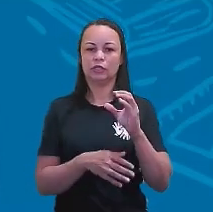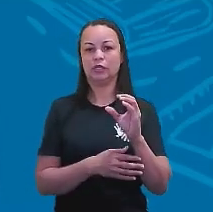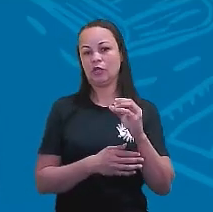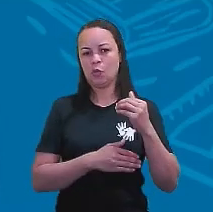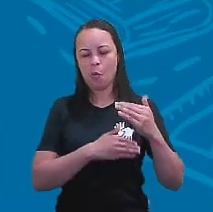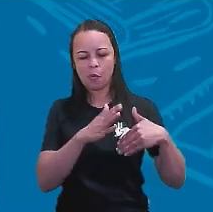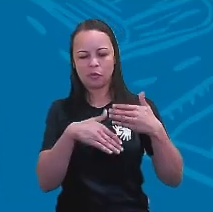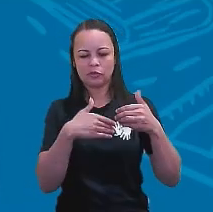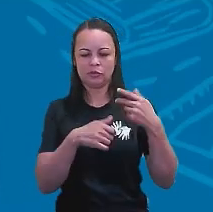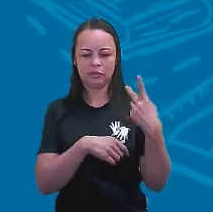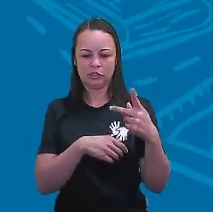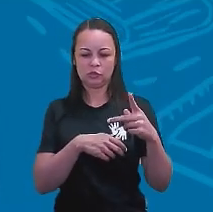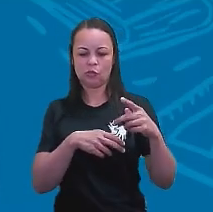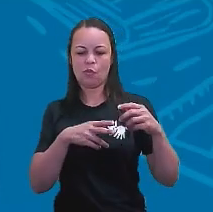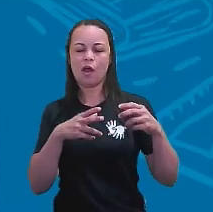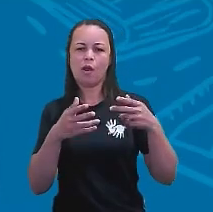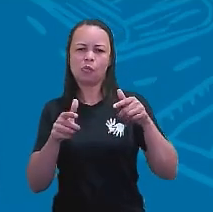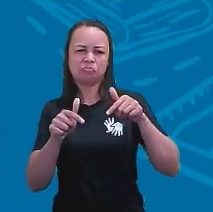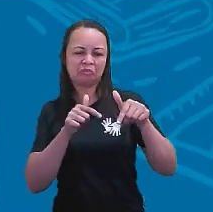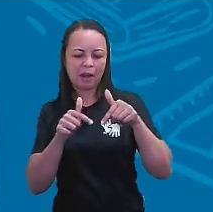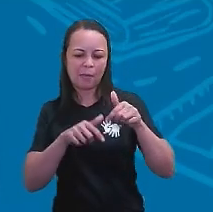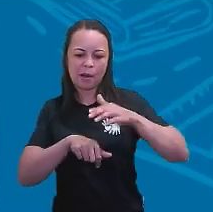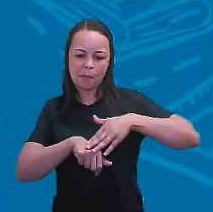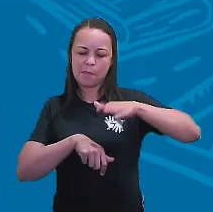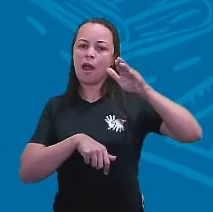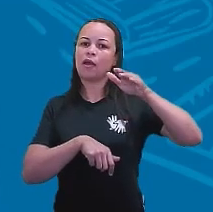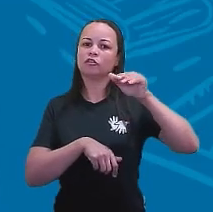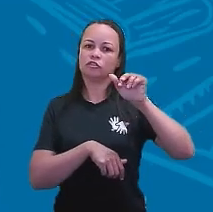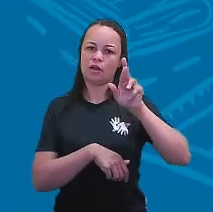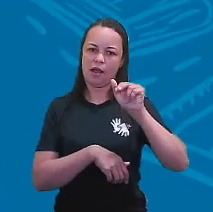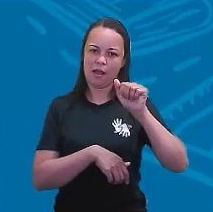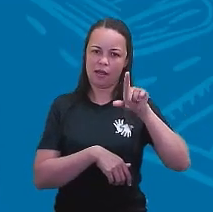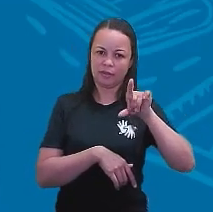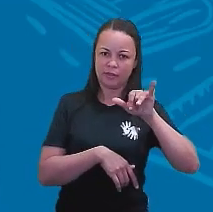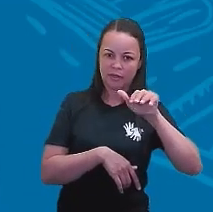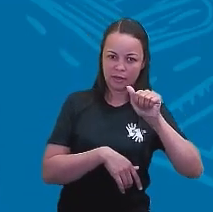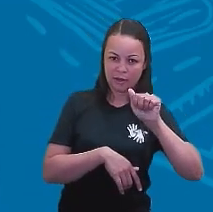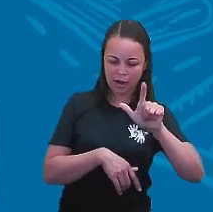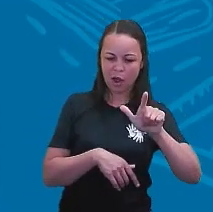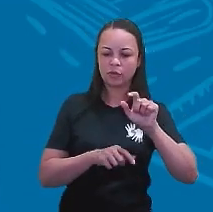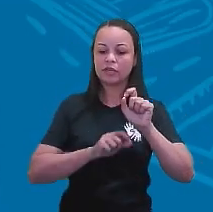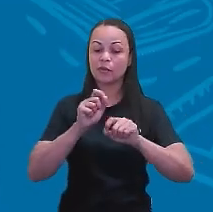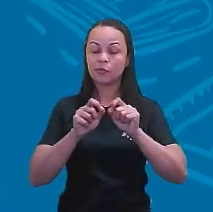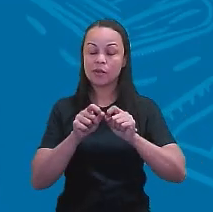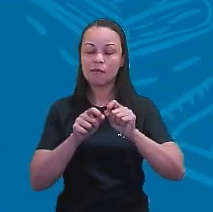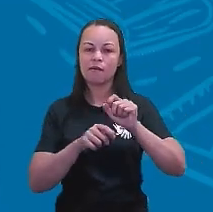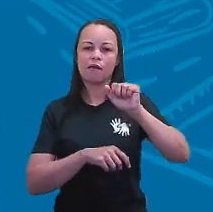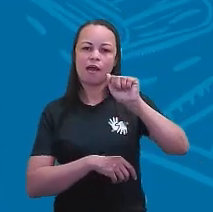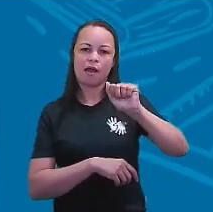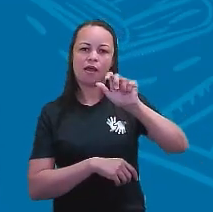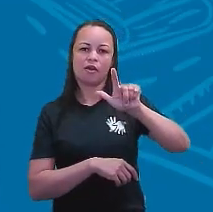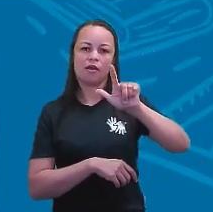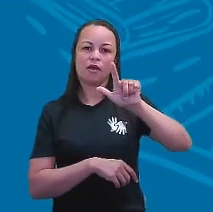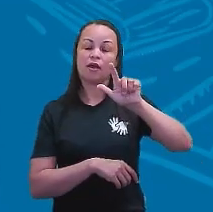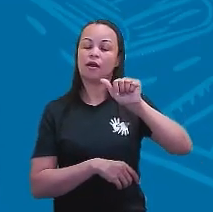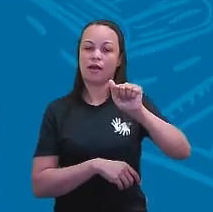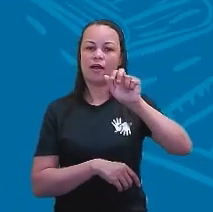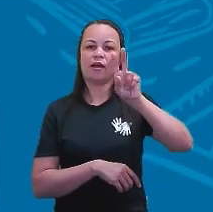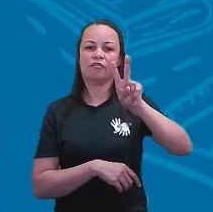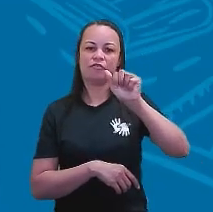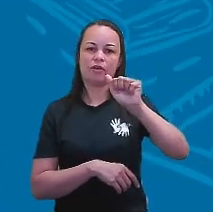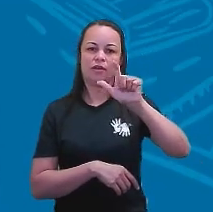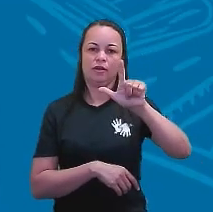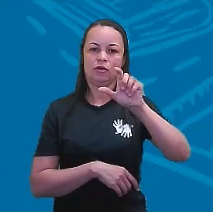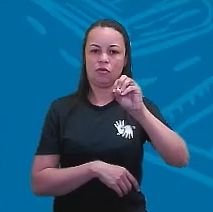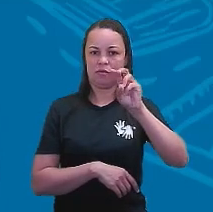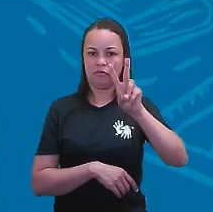mais radical. E aí a gente tem quem é essa obra? Avalovara. Gente, essa obra aí foi um